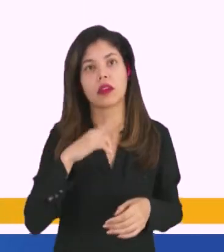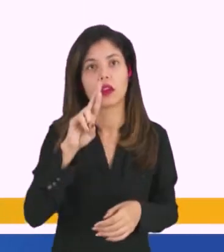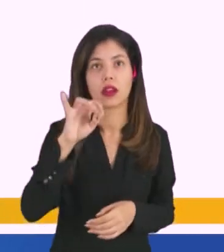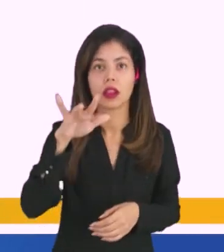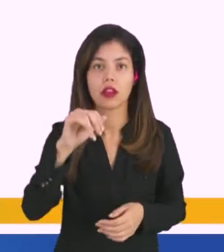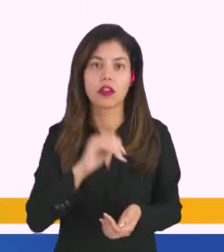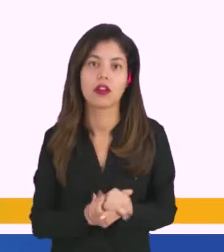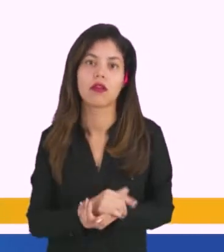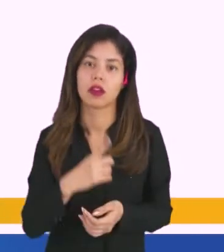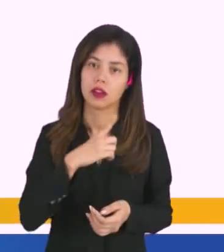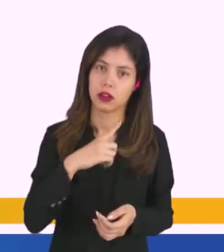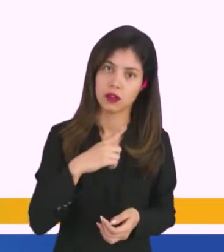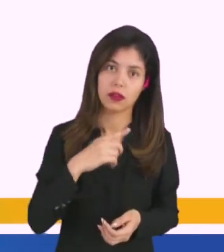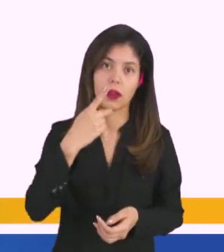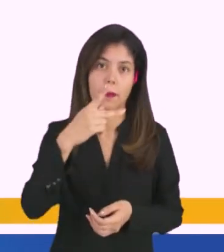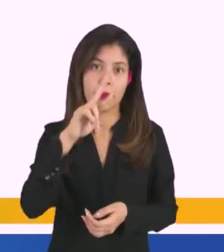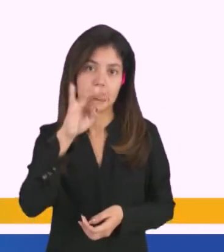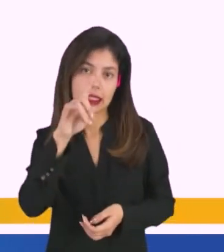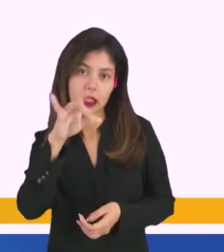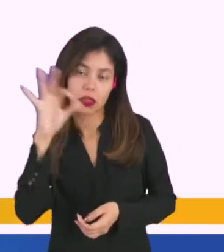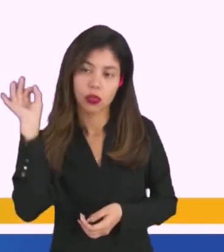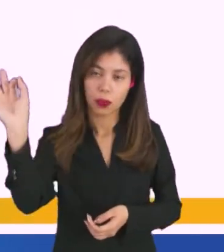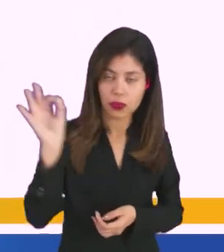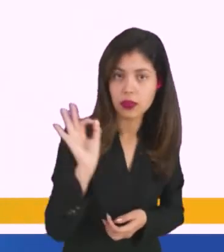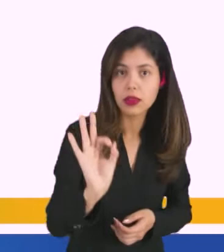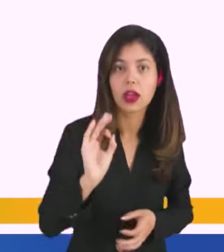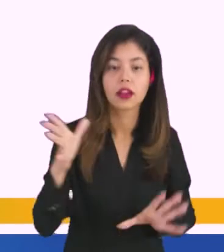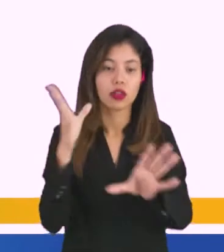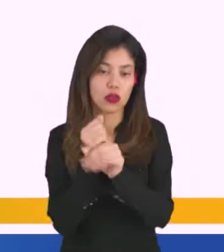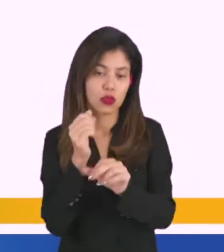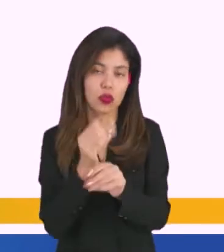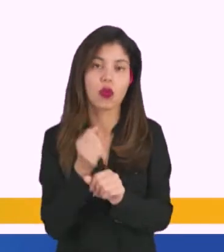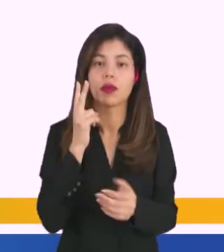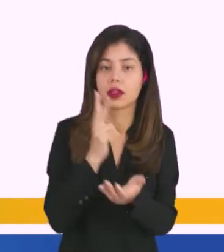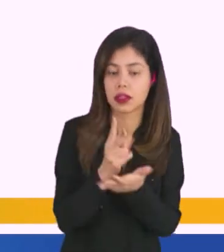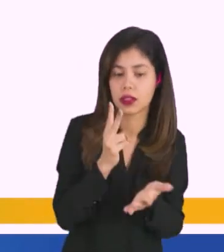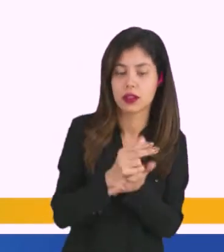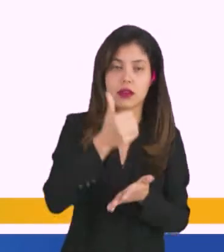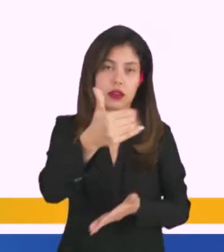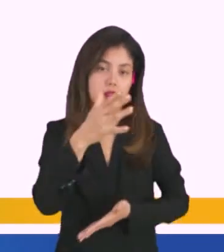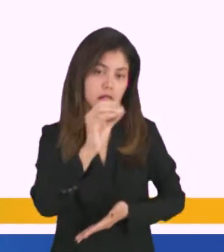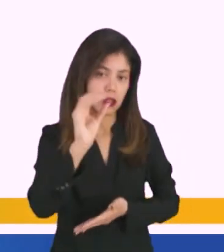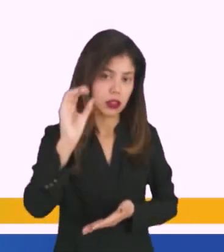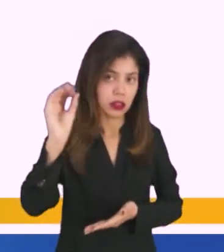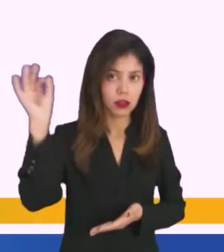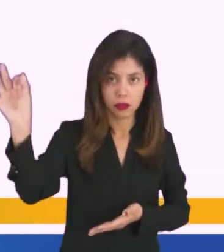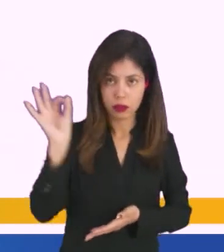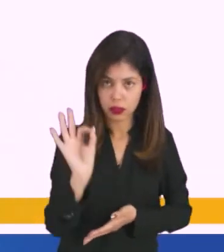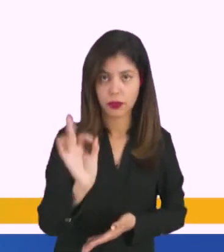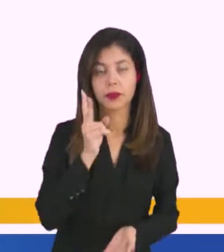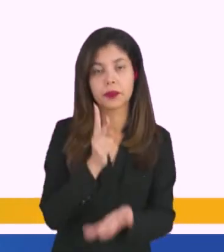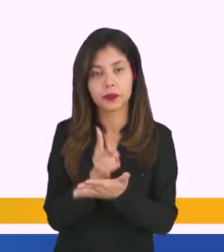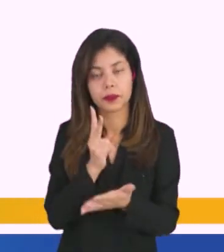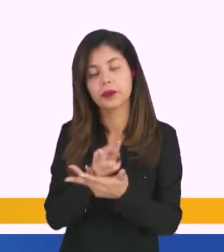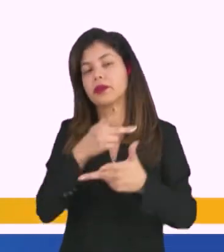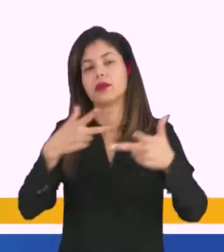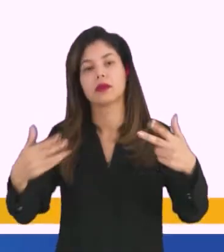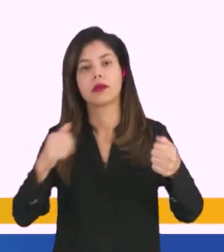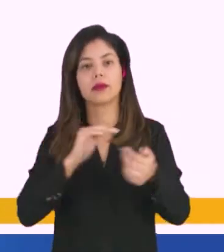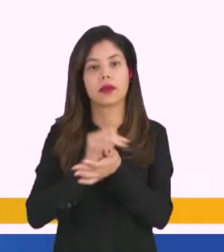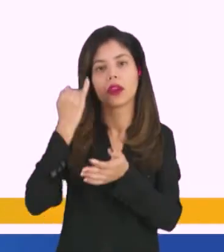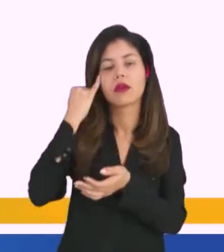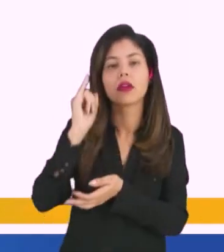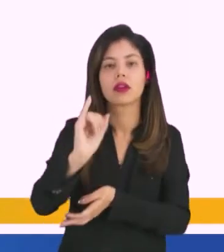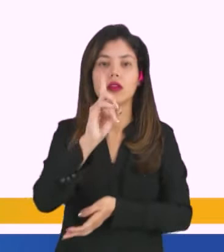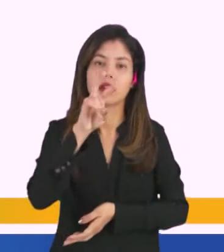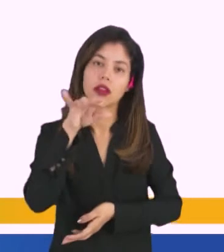relativa estiver na forma percentual, a soma deve ser igual a 100%, né? Então, a mesma coisa aí para a ideia